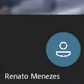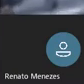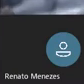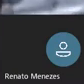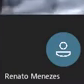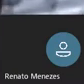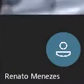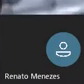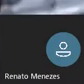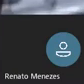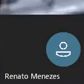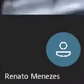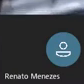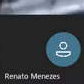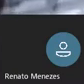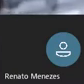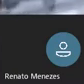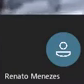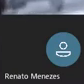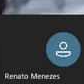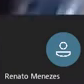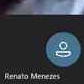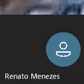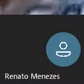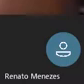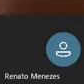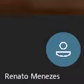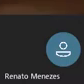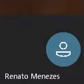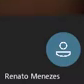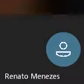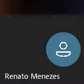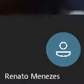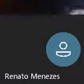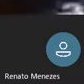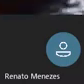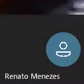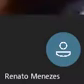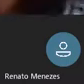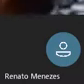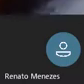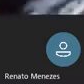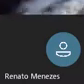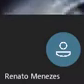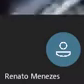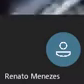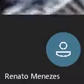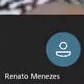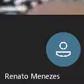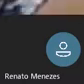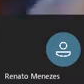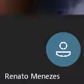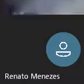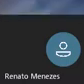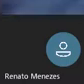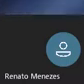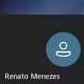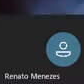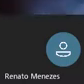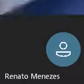câmera que tá em cima de mim, mulher. Eu vou até Fabiana sumida. Então ele tem que... Fazer assim pra ficar mais magra, né?